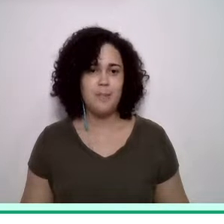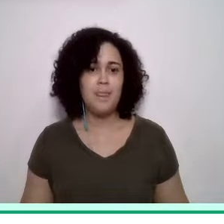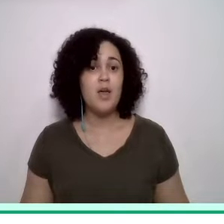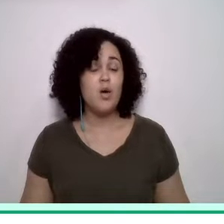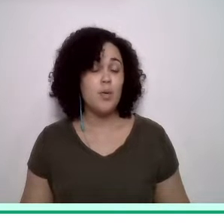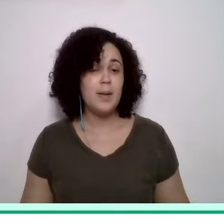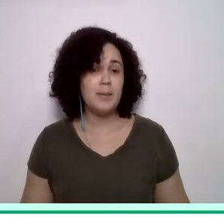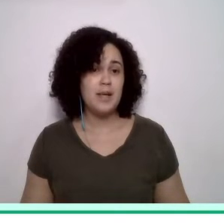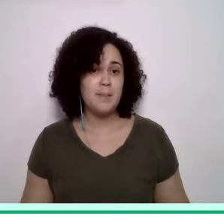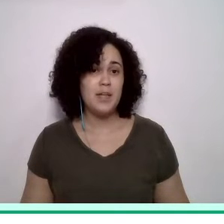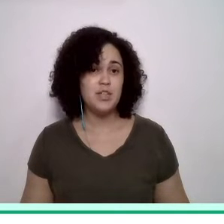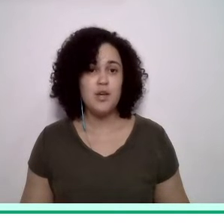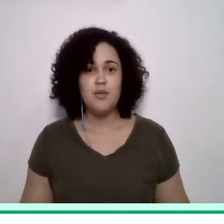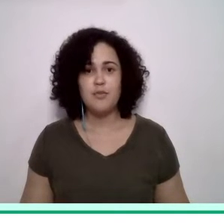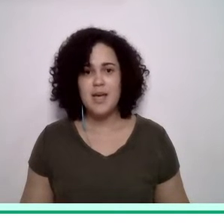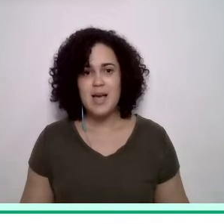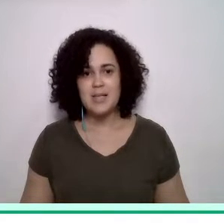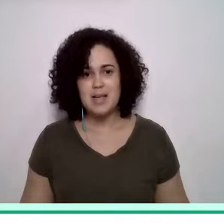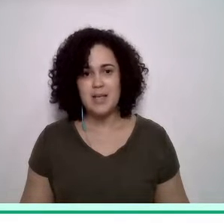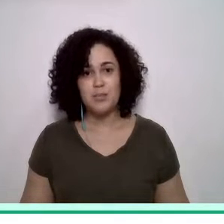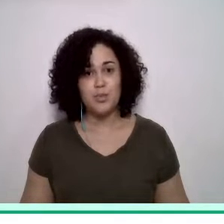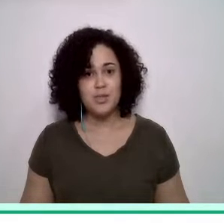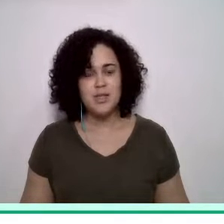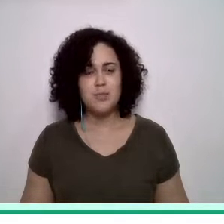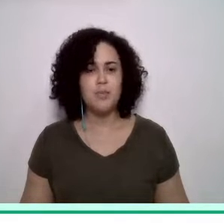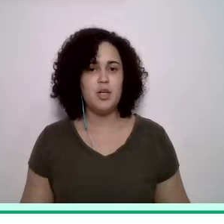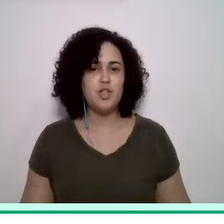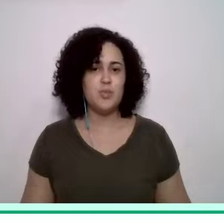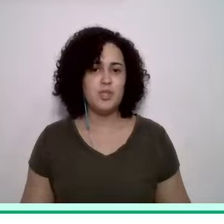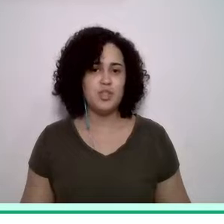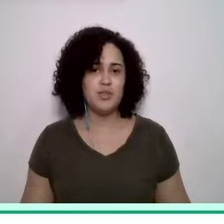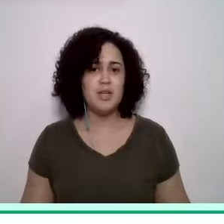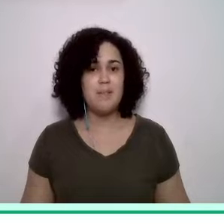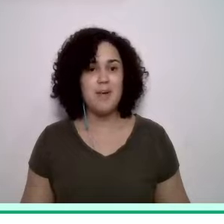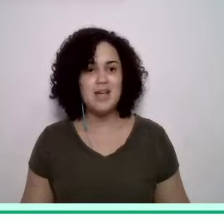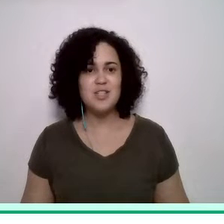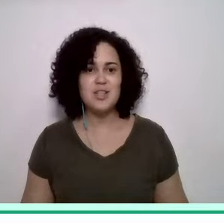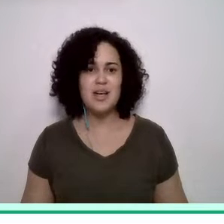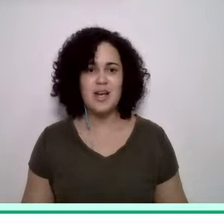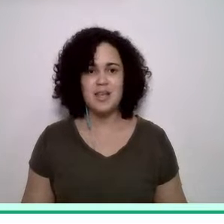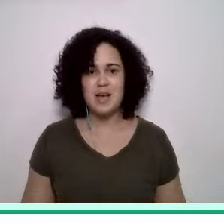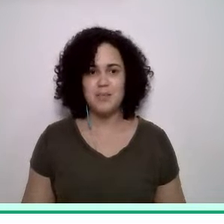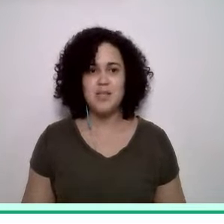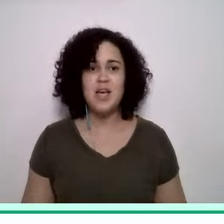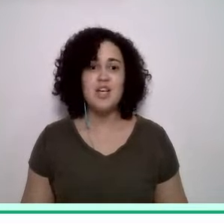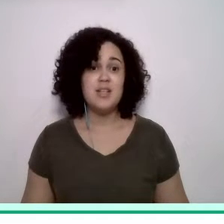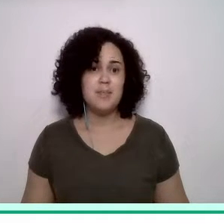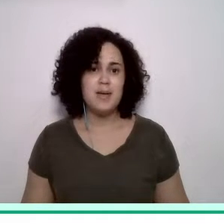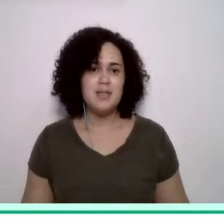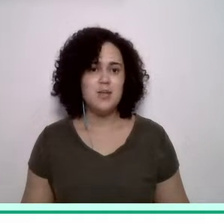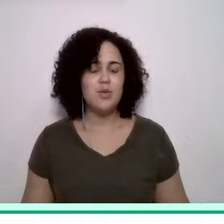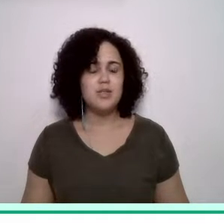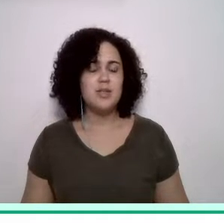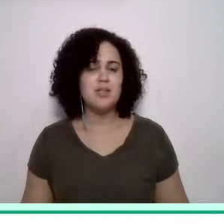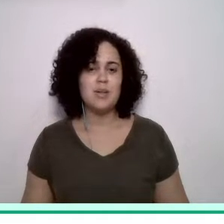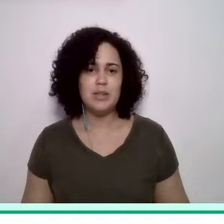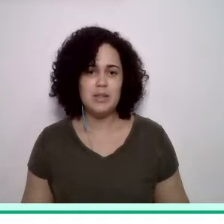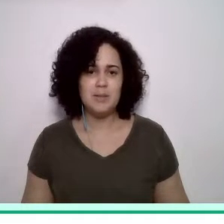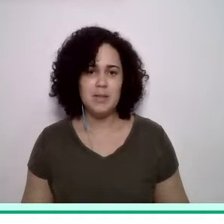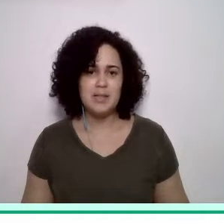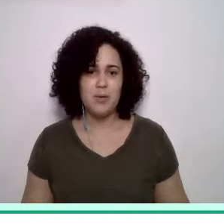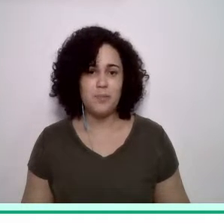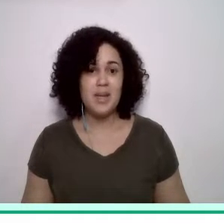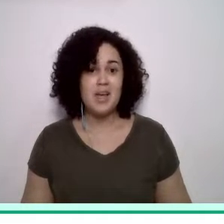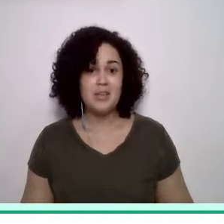estratégia. Complementarmente, foi realizado buscas por microdispositivos capazes de integrar etapas de separação, concentração